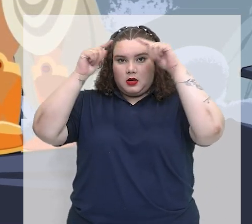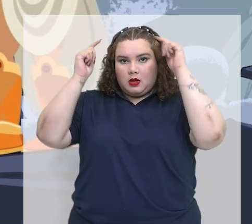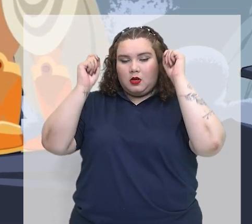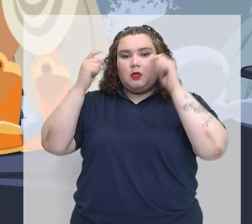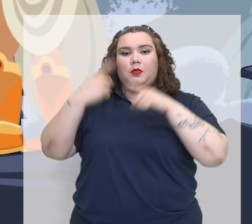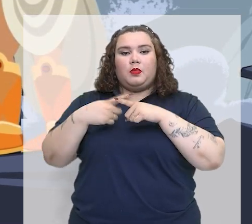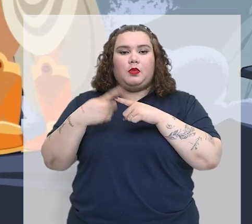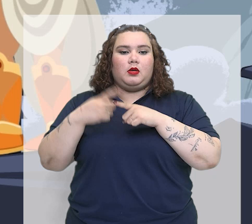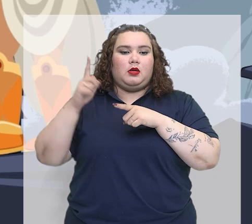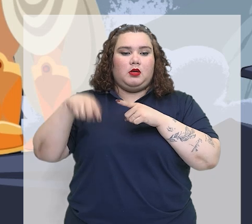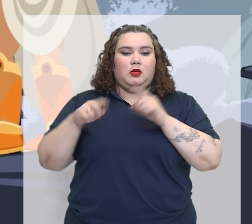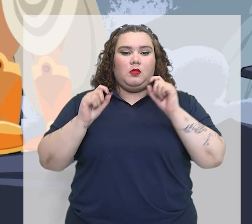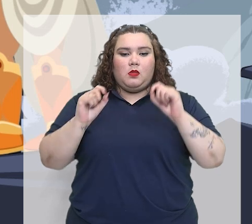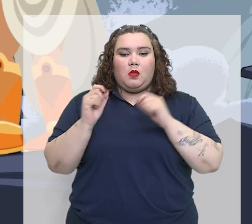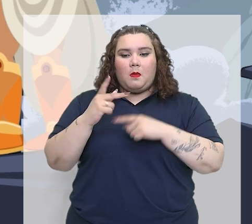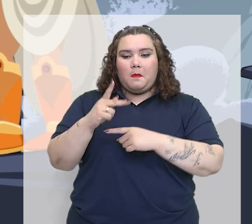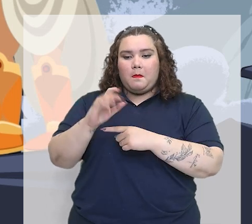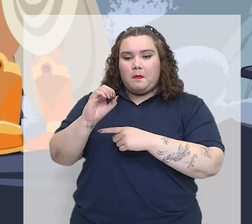eram o quê?